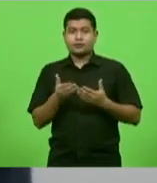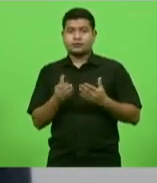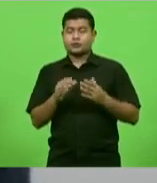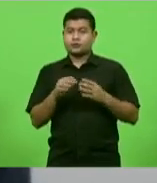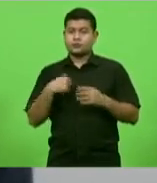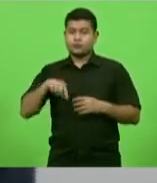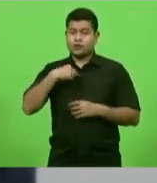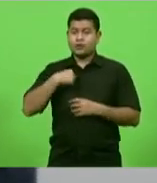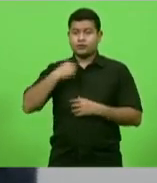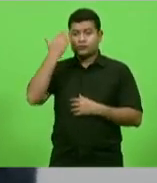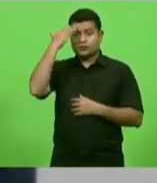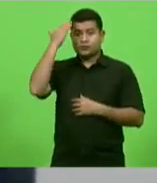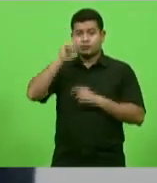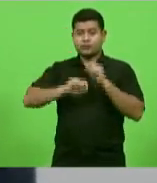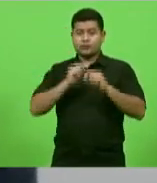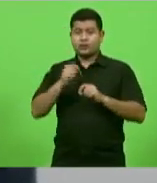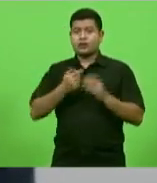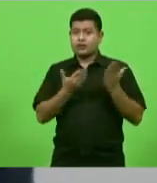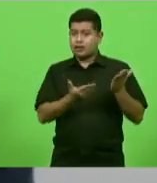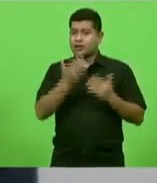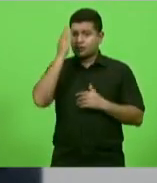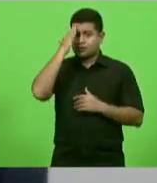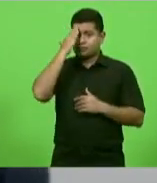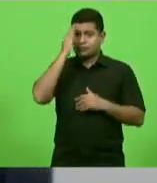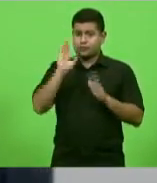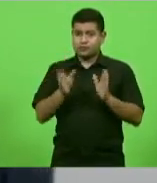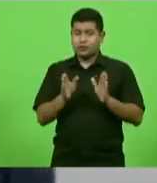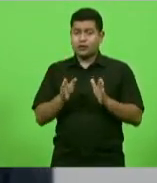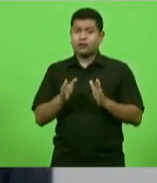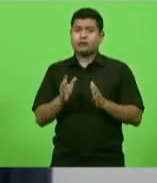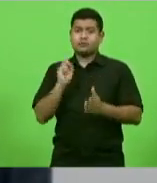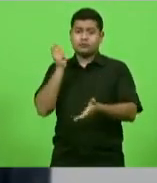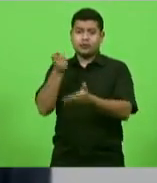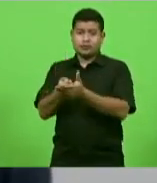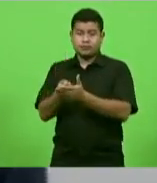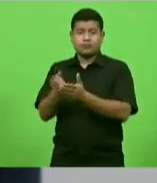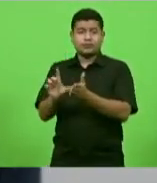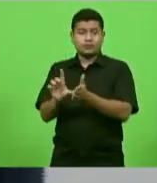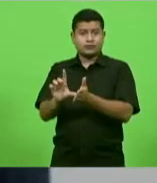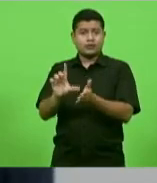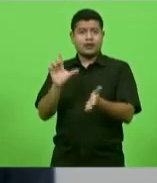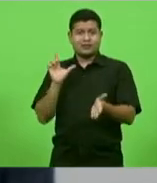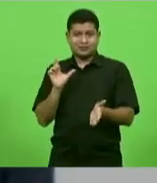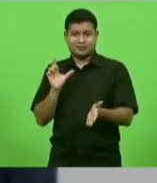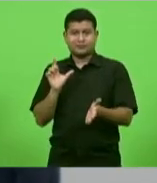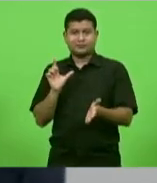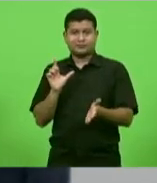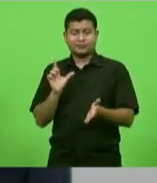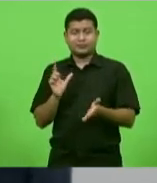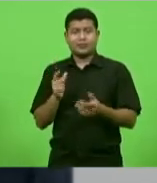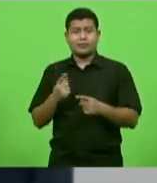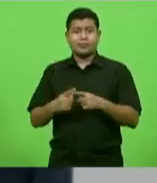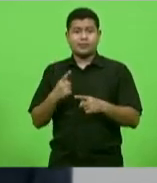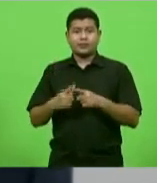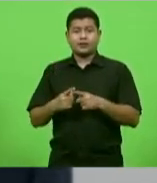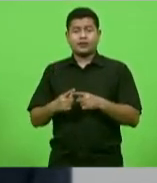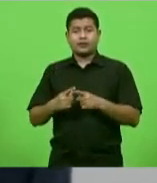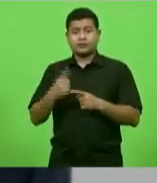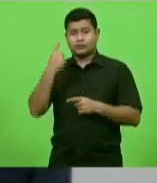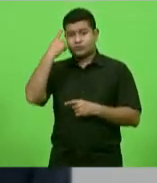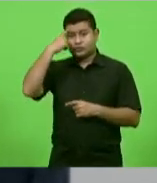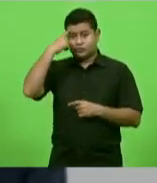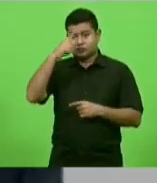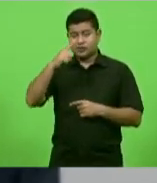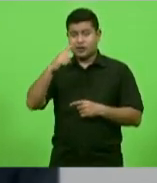indícios nos sugere que ele sabia, em tese, sobre o pagamento antecipado. Afinal, no mesmo dia que a